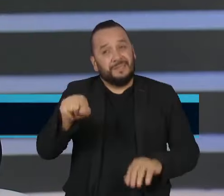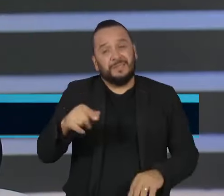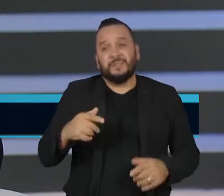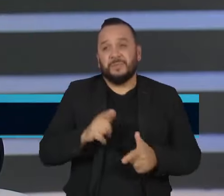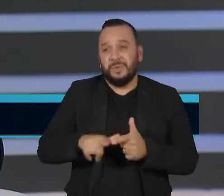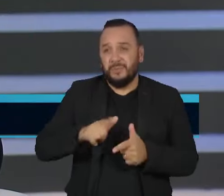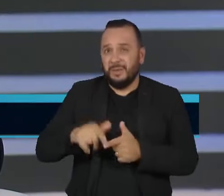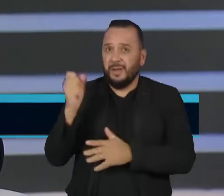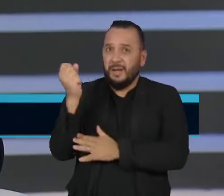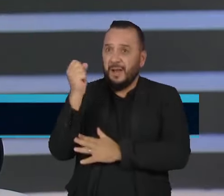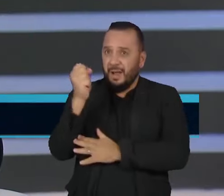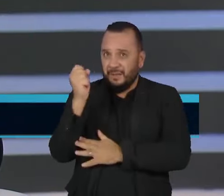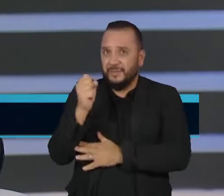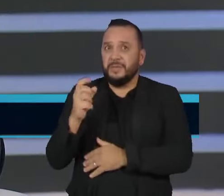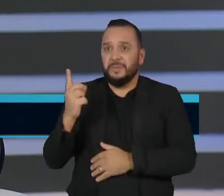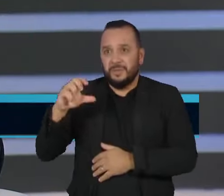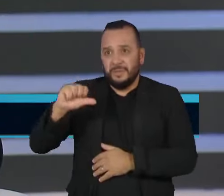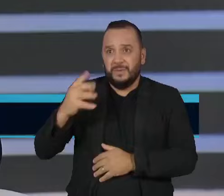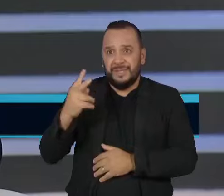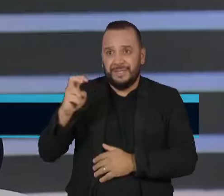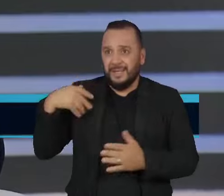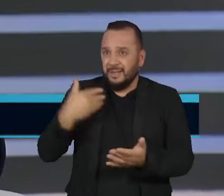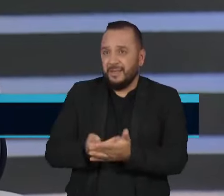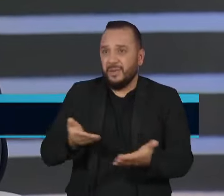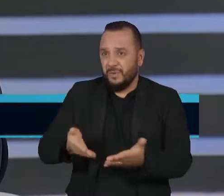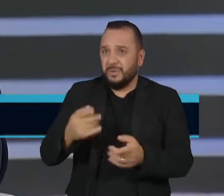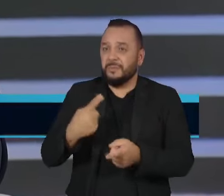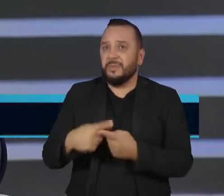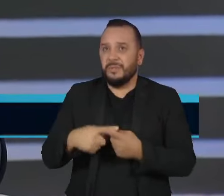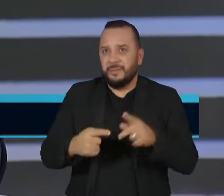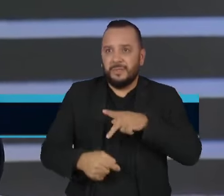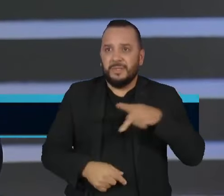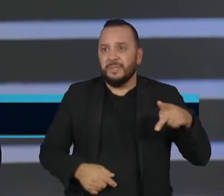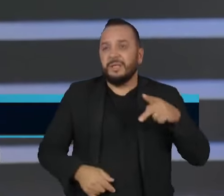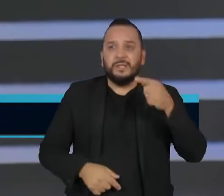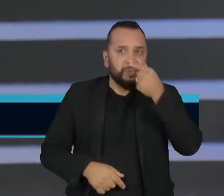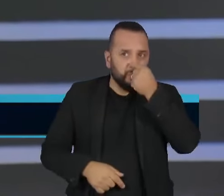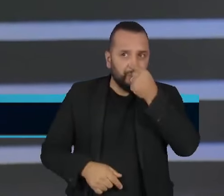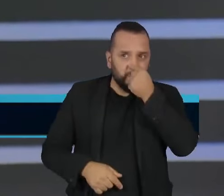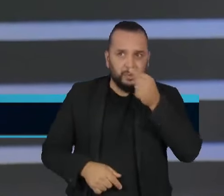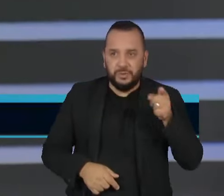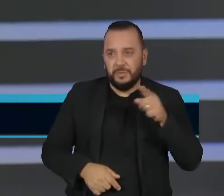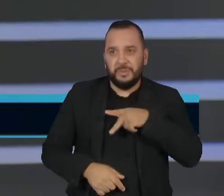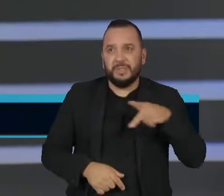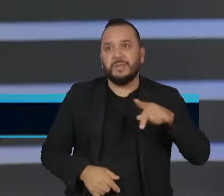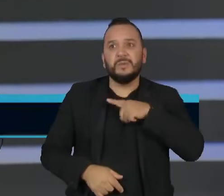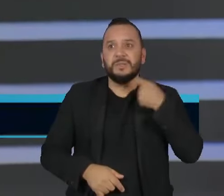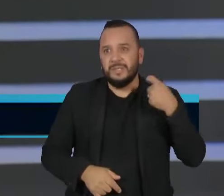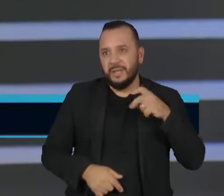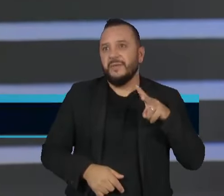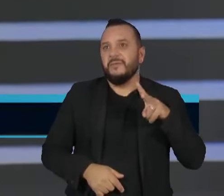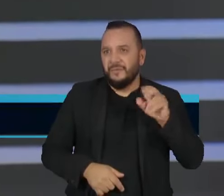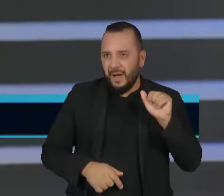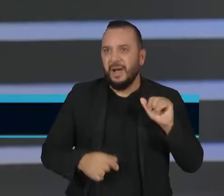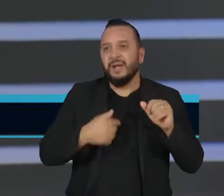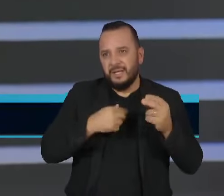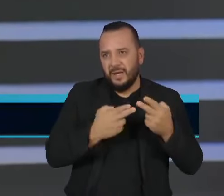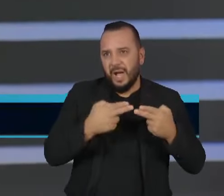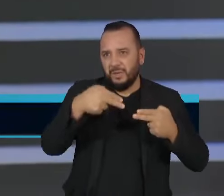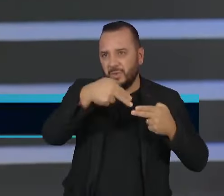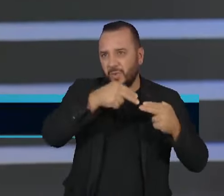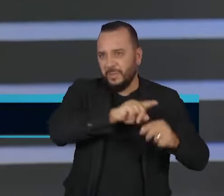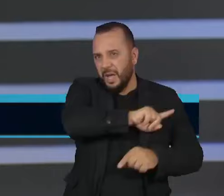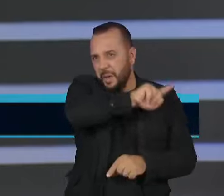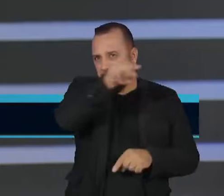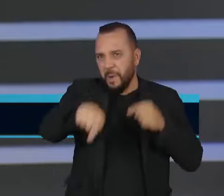grave, a mais grave desde 1945, porque o presidente russo já ameaçou a utilização de armas táticas atômicas,